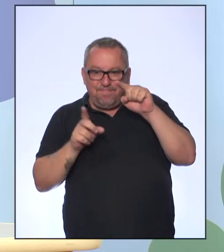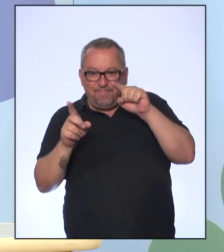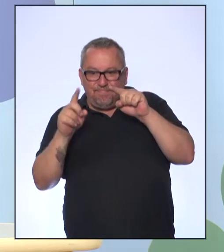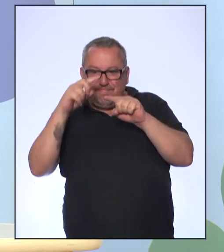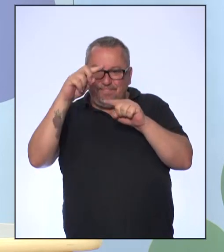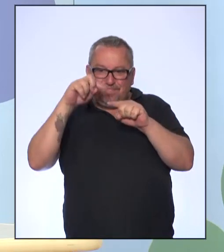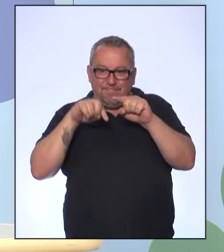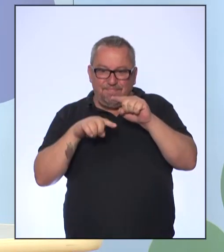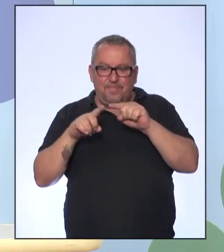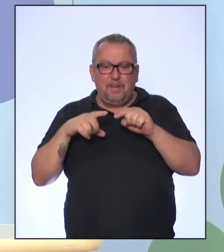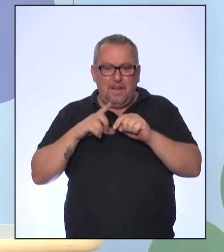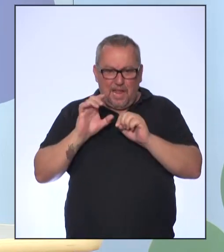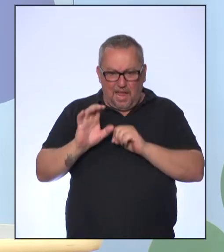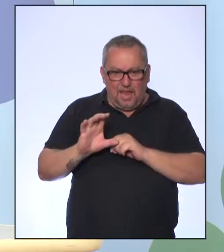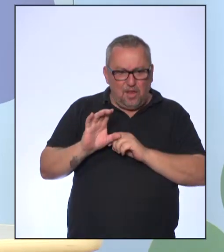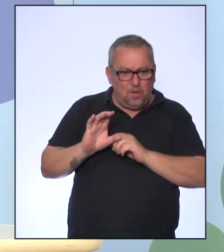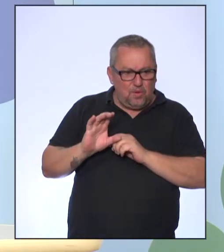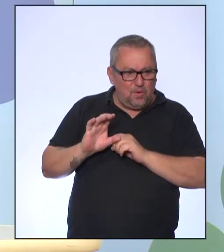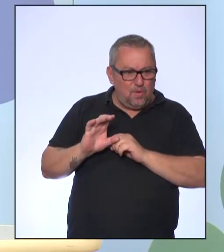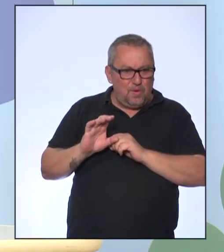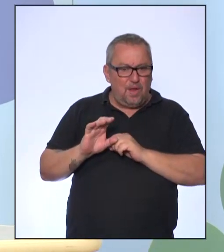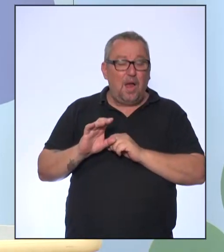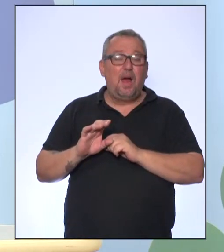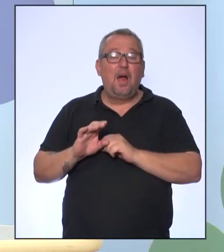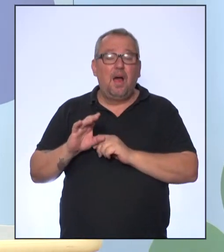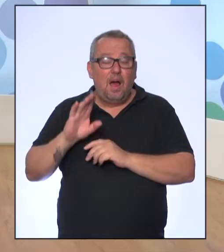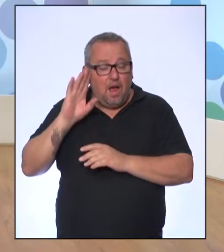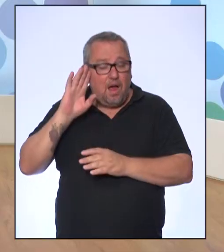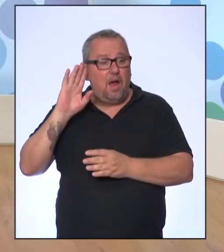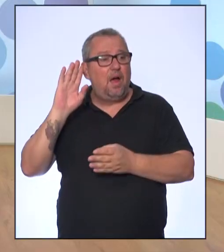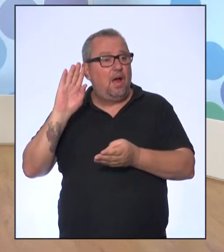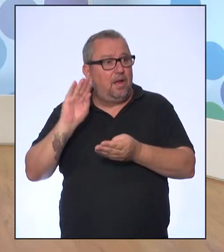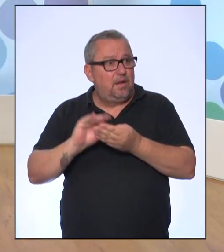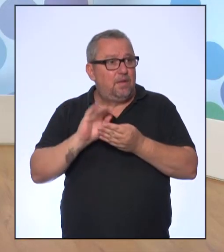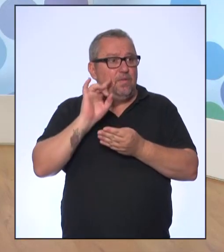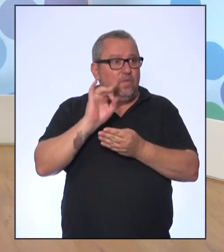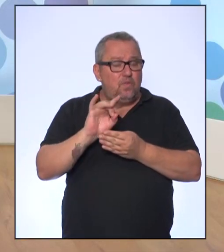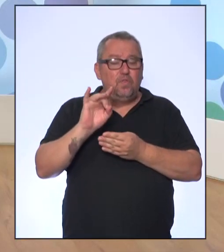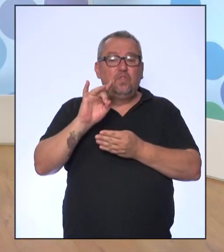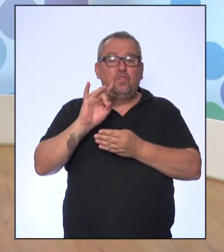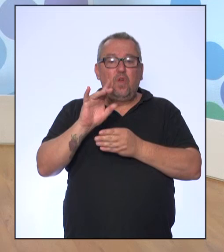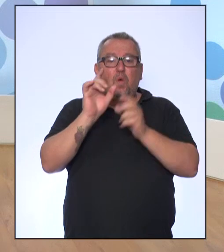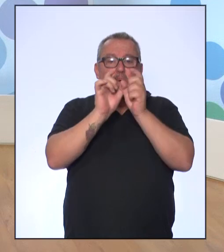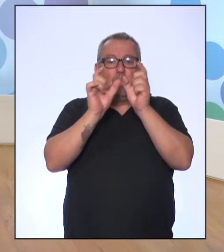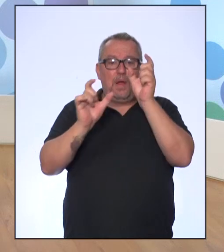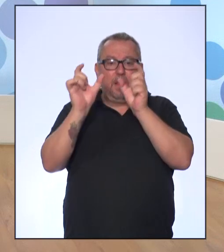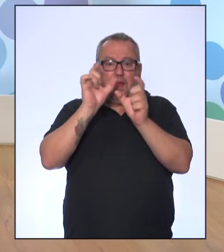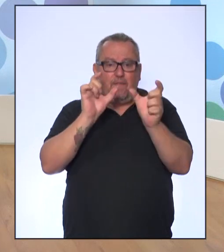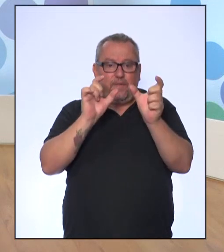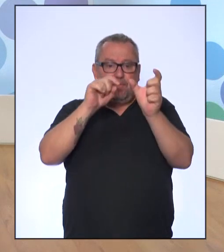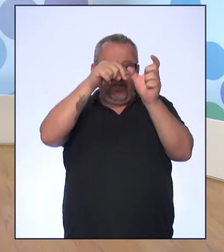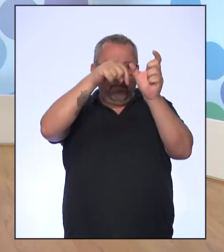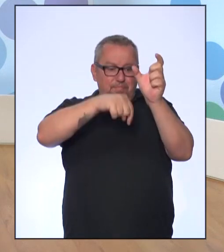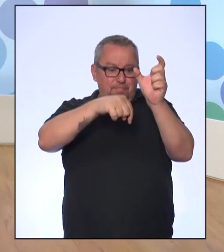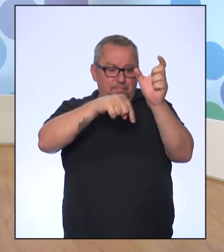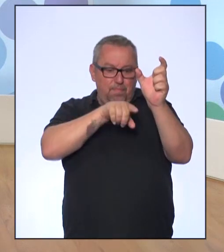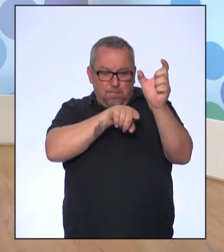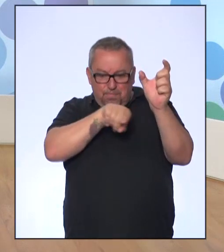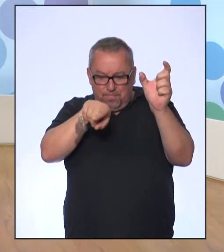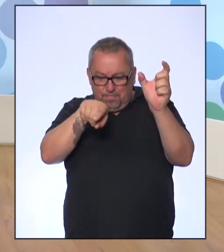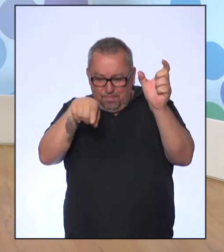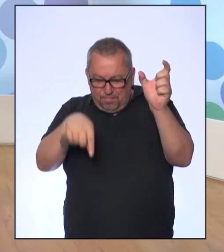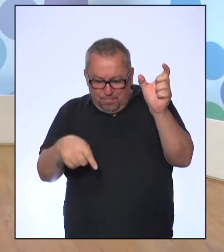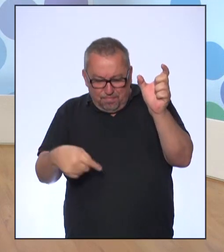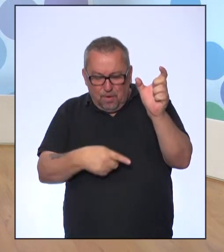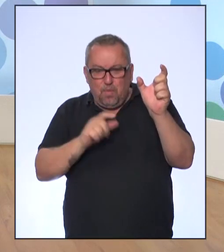com outra. É isso que é mapa mental? Isso, você pode apenas com palavras puxar da sua mente aquela informação ou pode colocar um